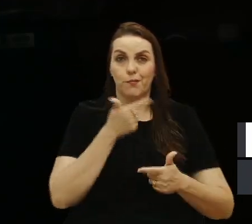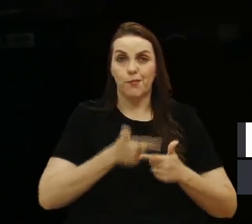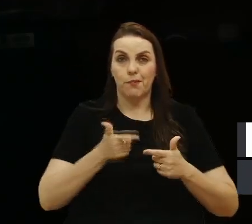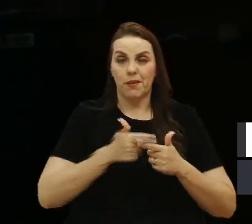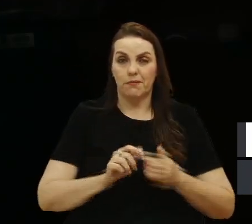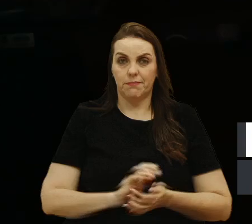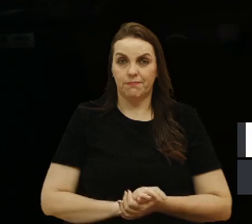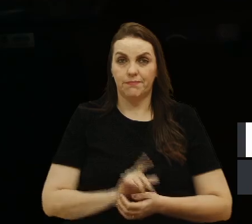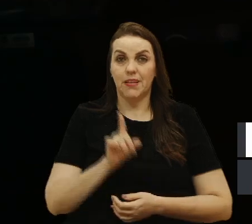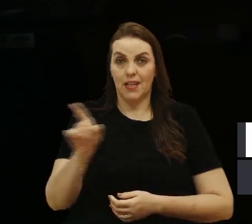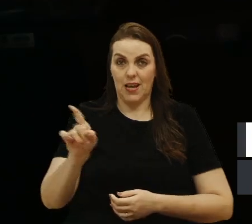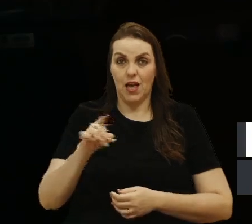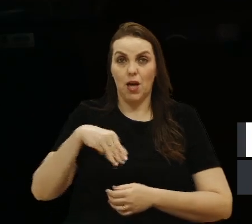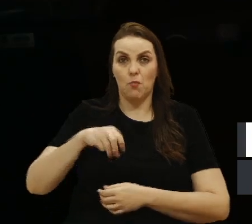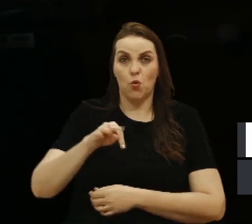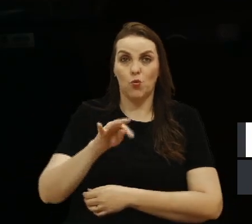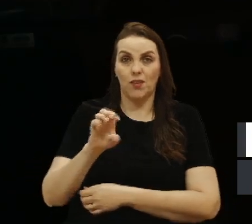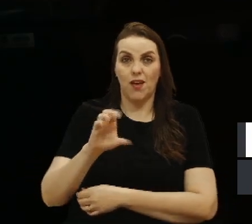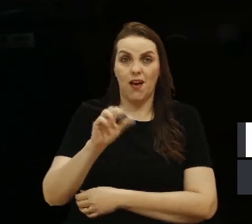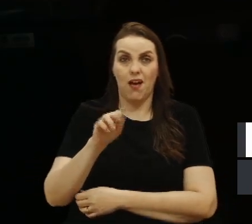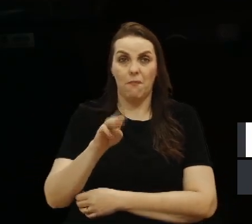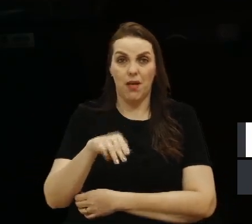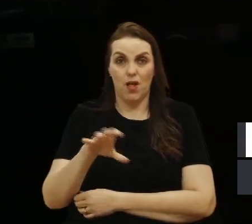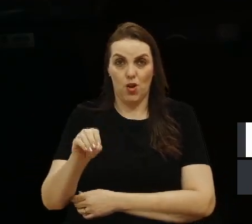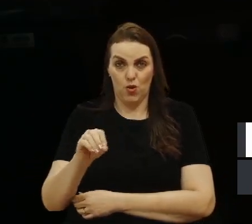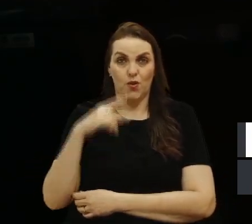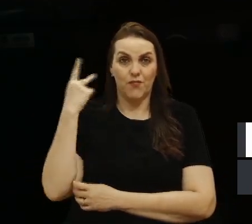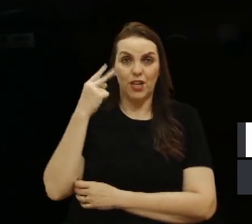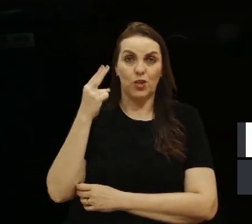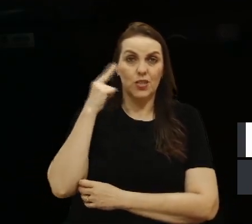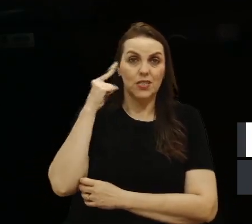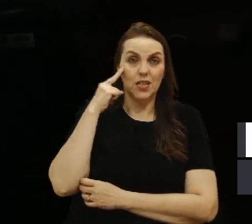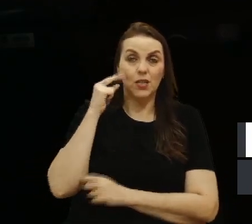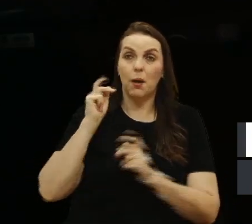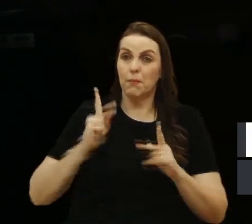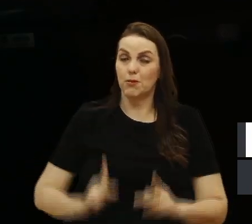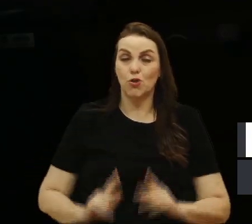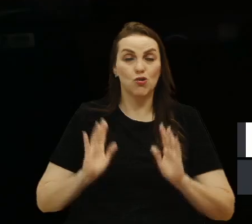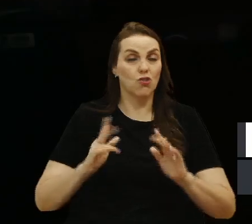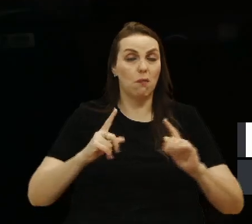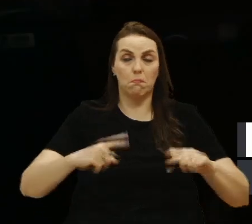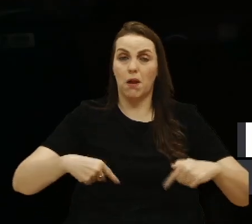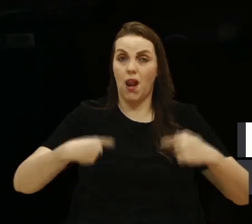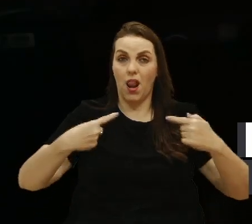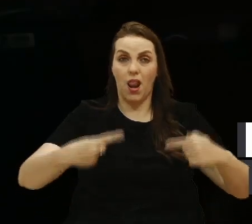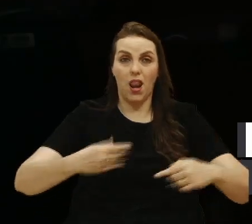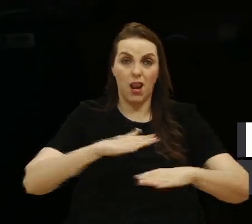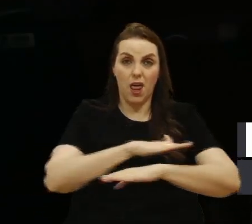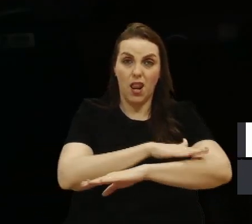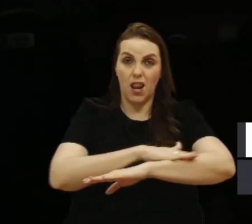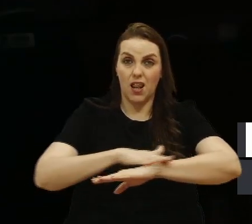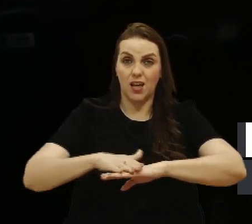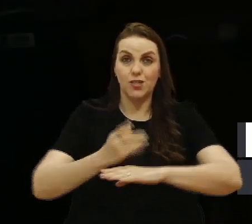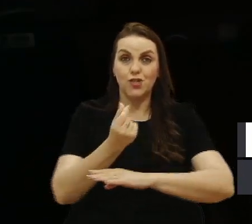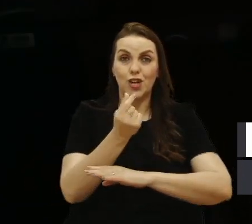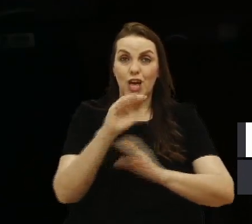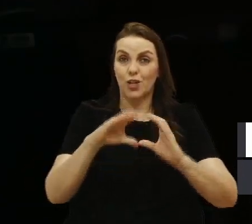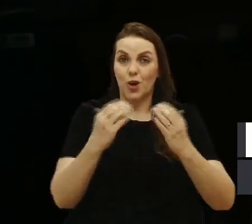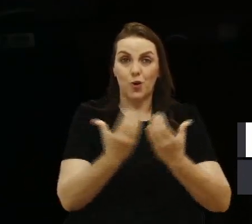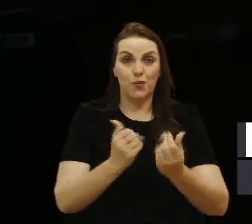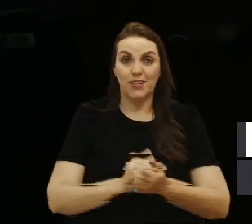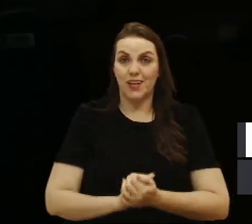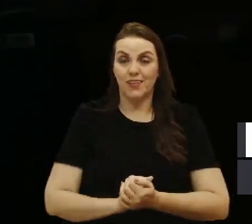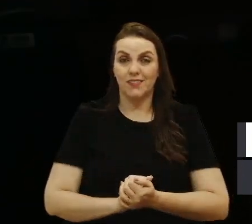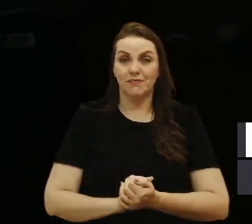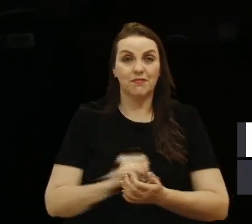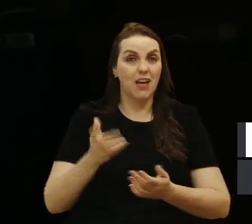no Monte Carmelo, o vereador Sandro Fontinel, as pessoas já patrulharam uma rua com dinheiro da própria comunidade. Agora vão ter que fazer outra, aí